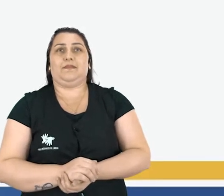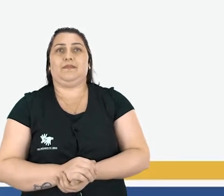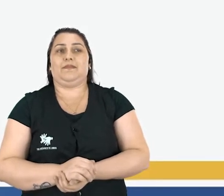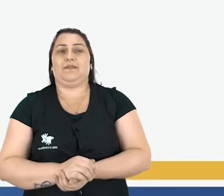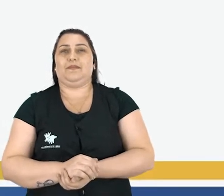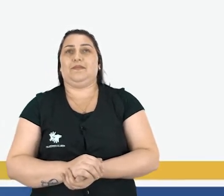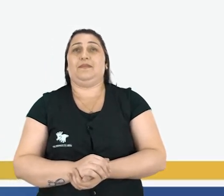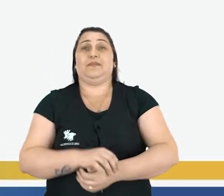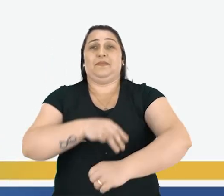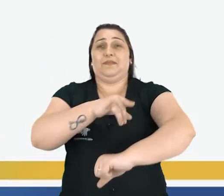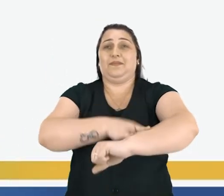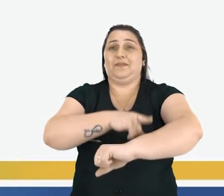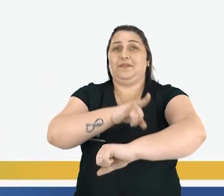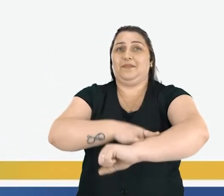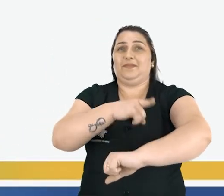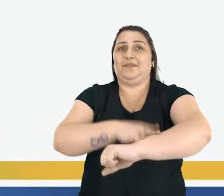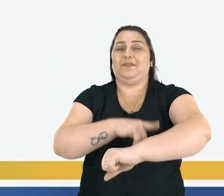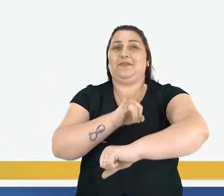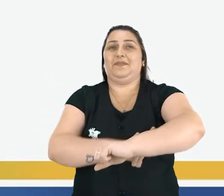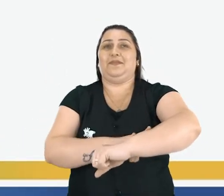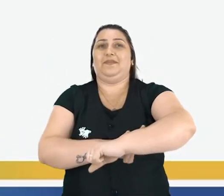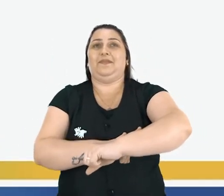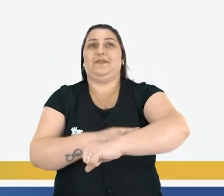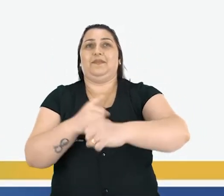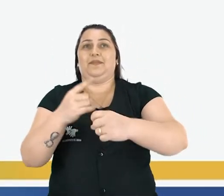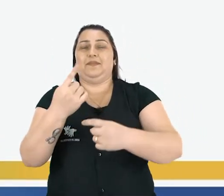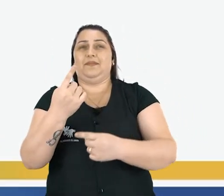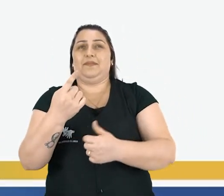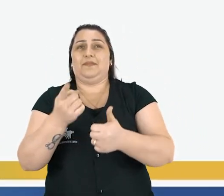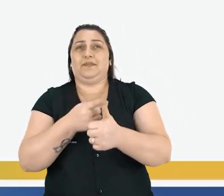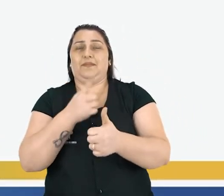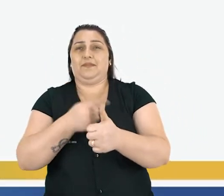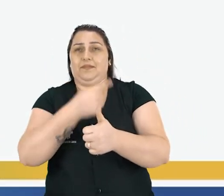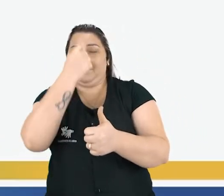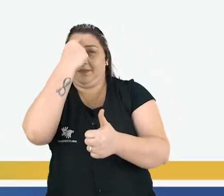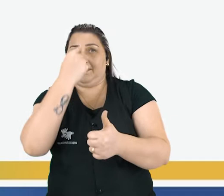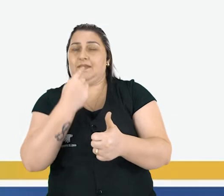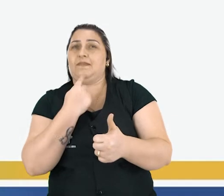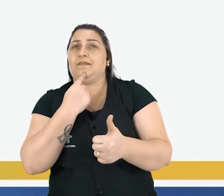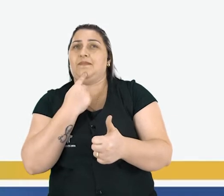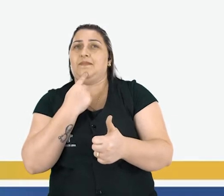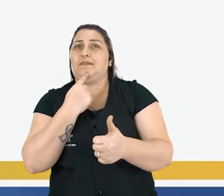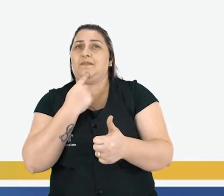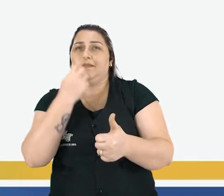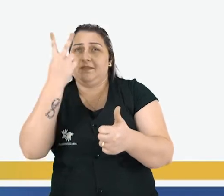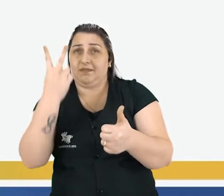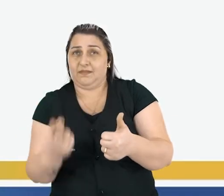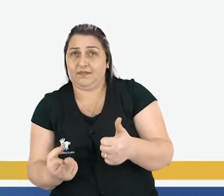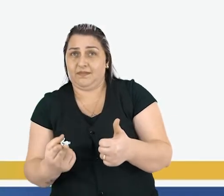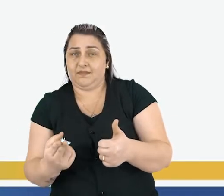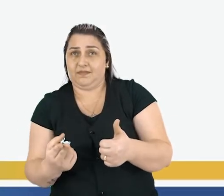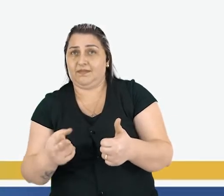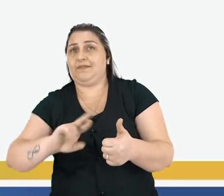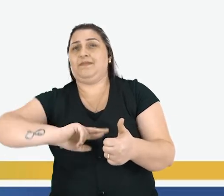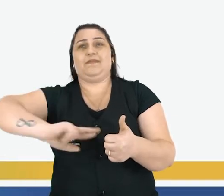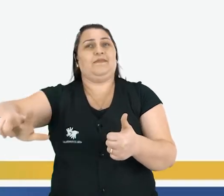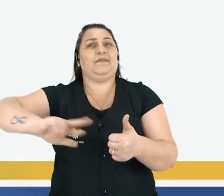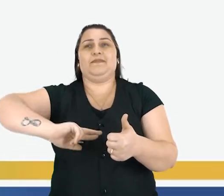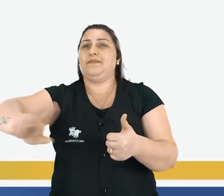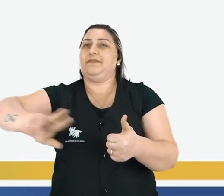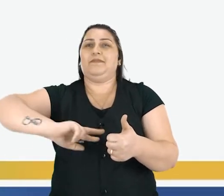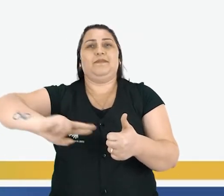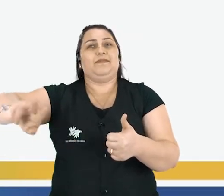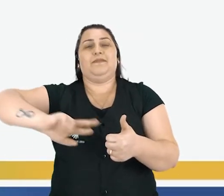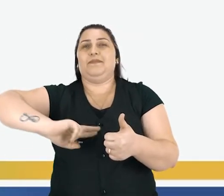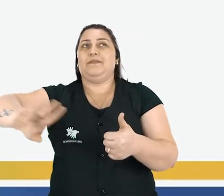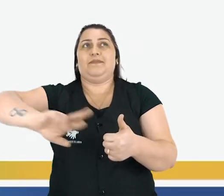palavra banheiro nós vamos ligar a primeira imagem ver a primeira imagem esse nome corresponde a primeira imagem banheiro